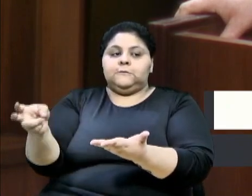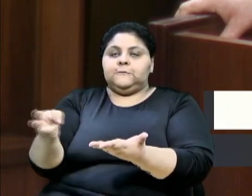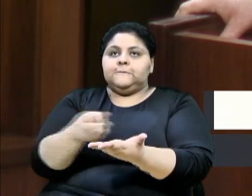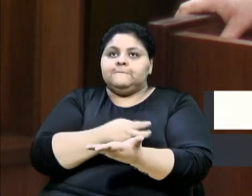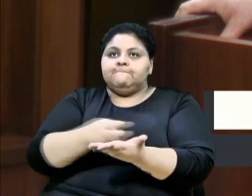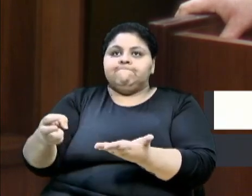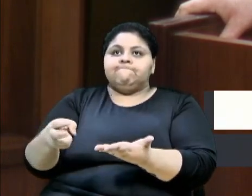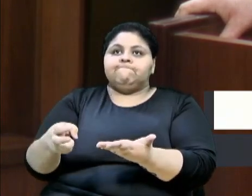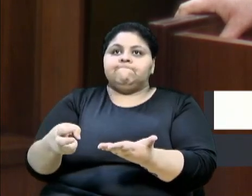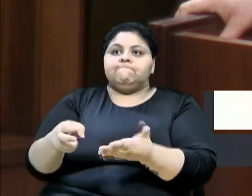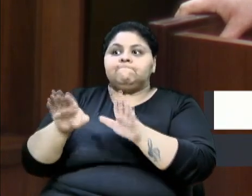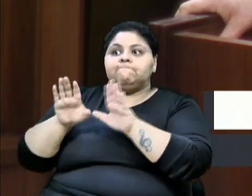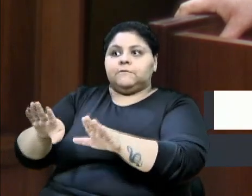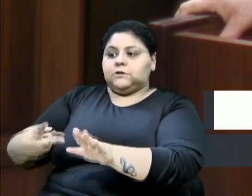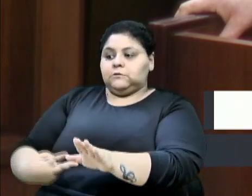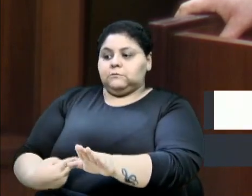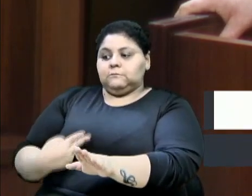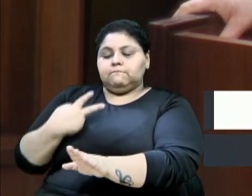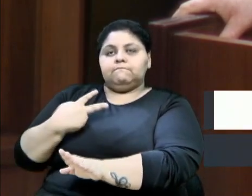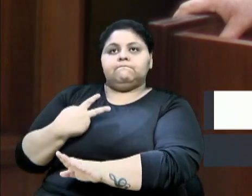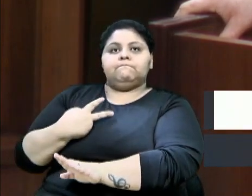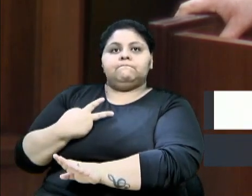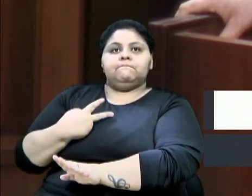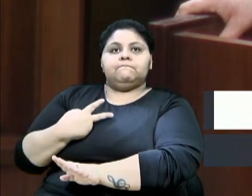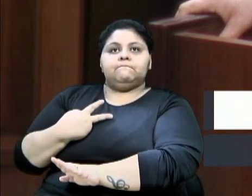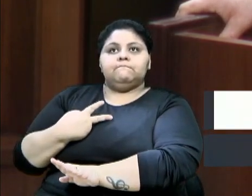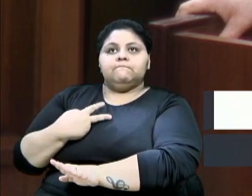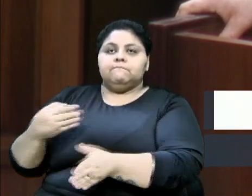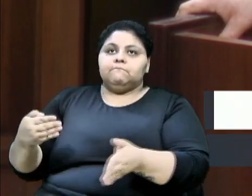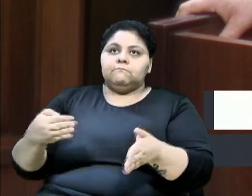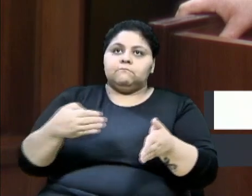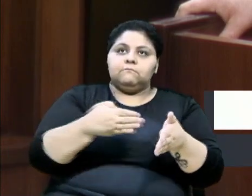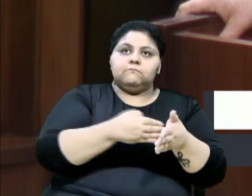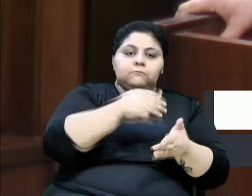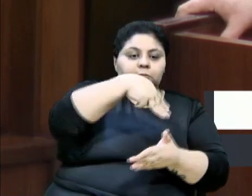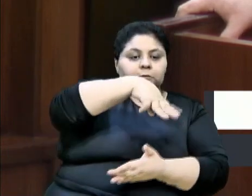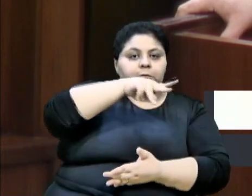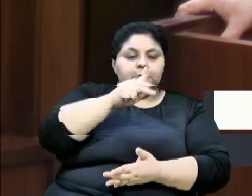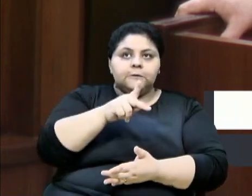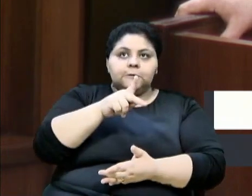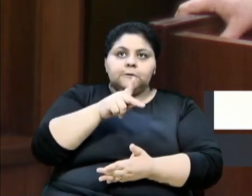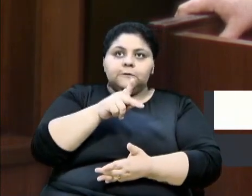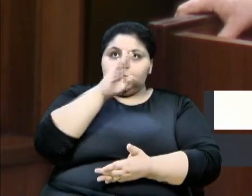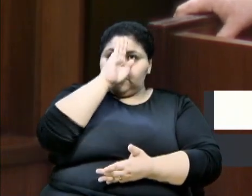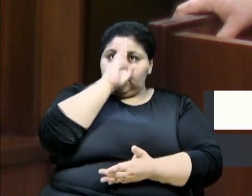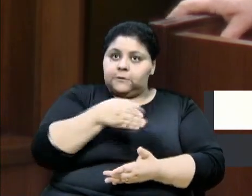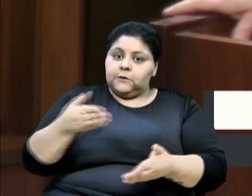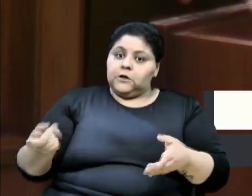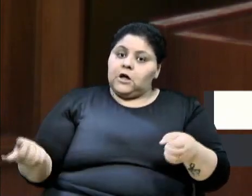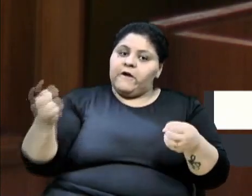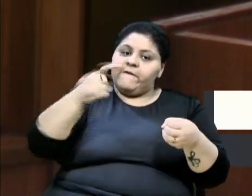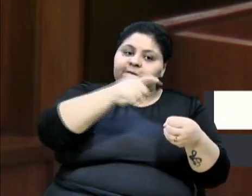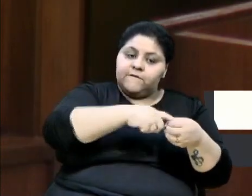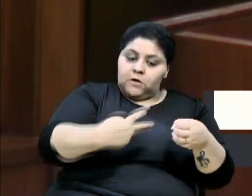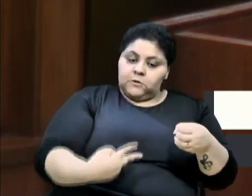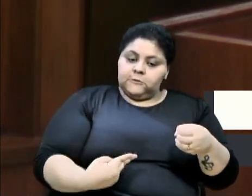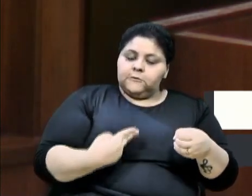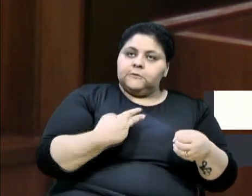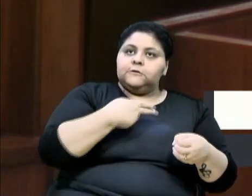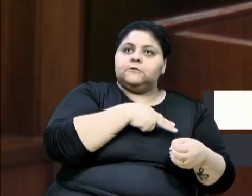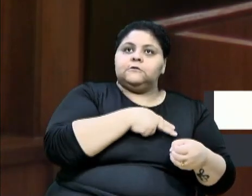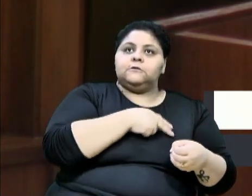bem-estar animal. Porque nós não podemos confundir esse espaço que seja porque é tão bonito, né?